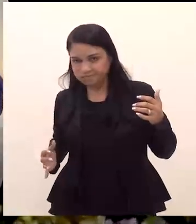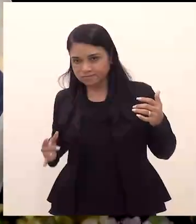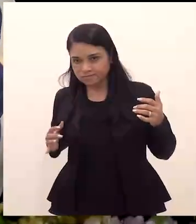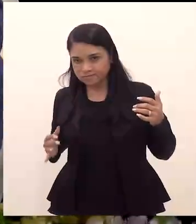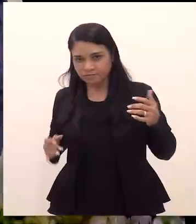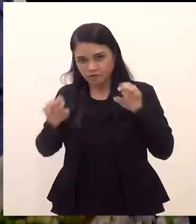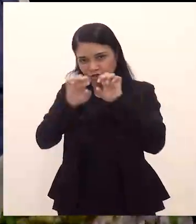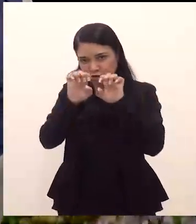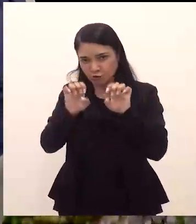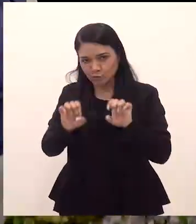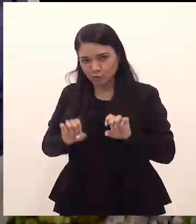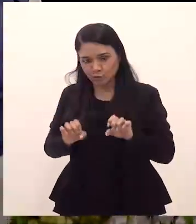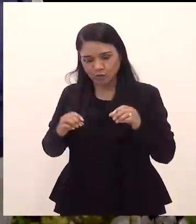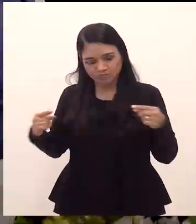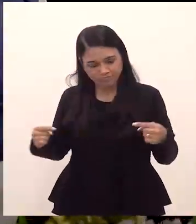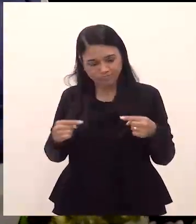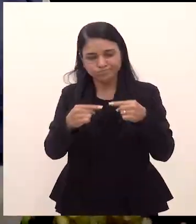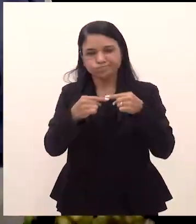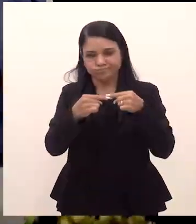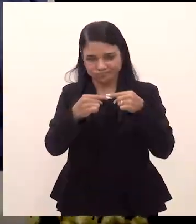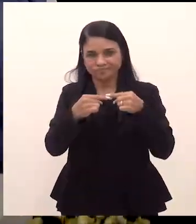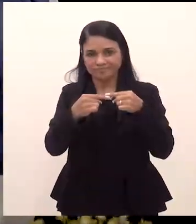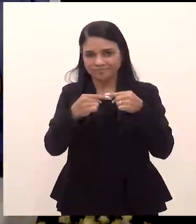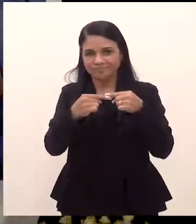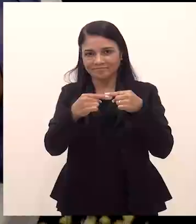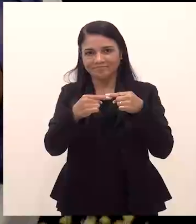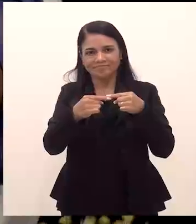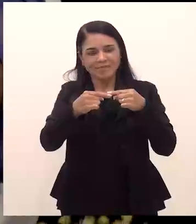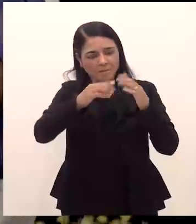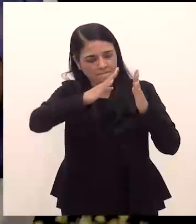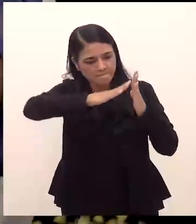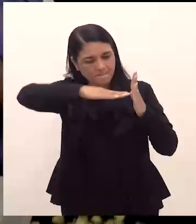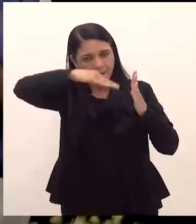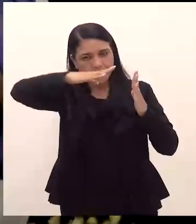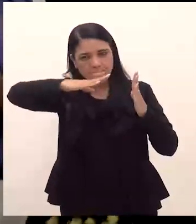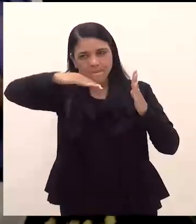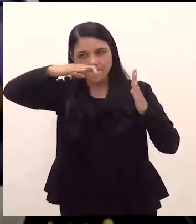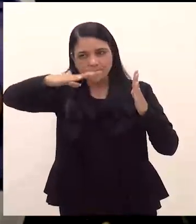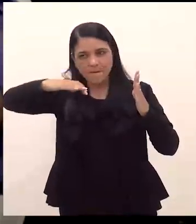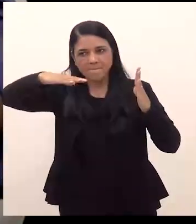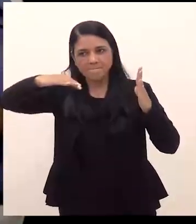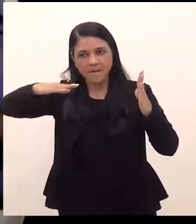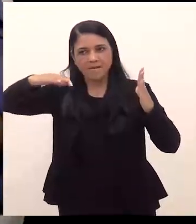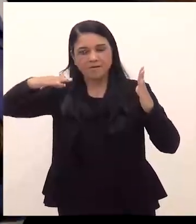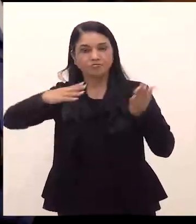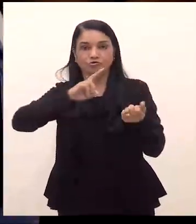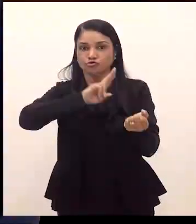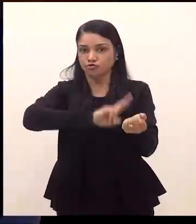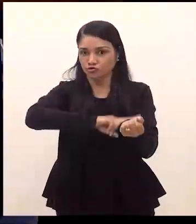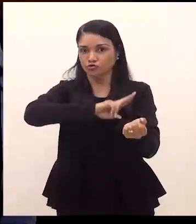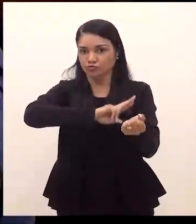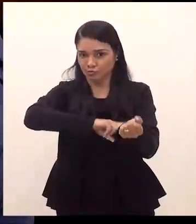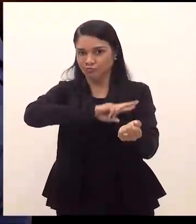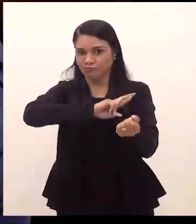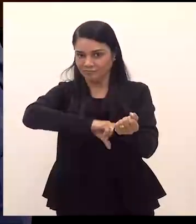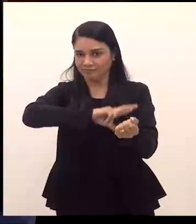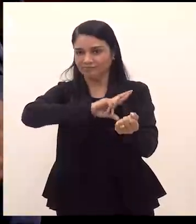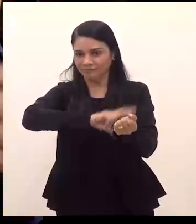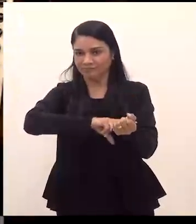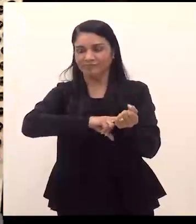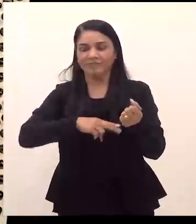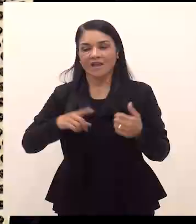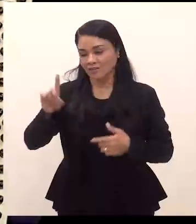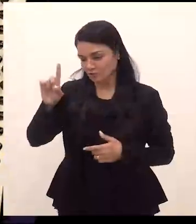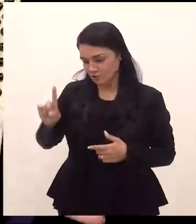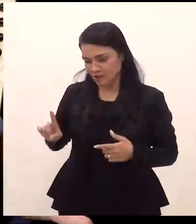acordes, onde a gente faz toda a estrutura do acompanhamento, né? O acompanhamento harmônico, o ritmo.